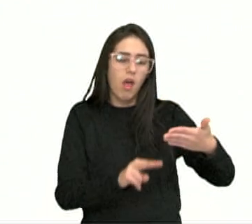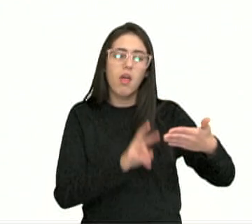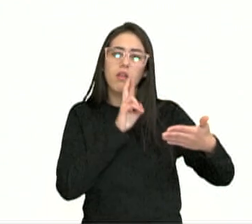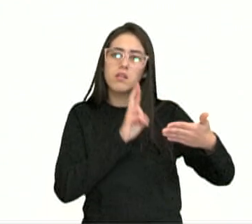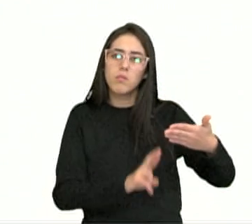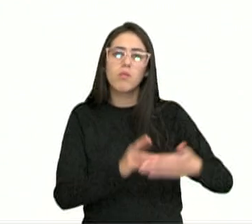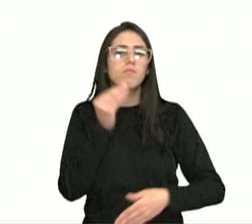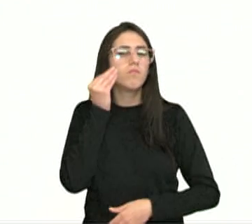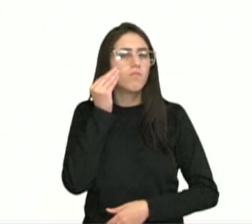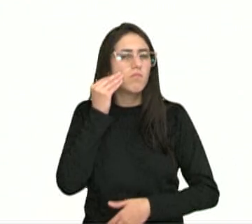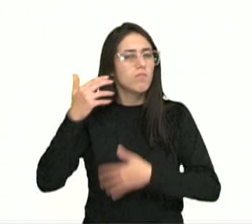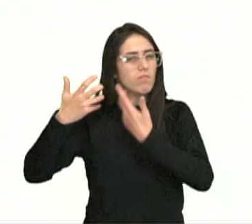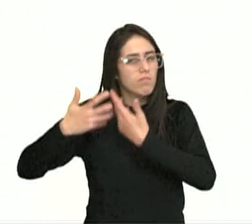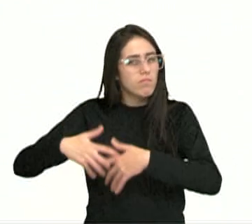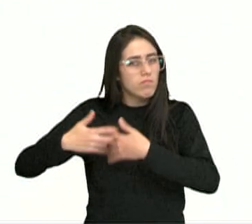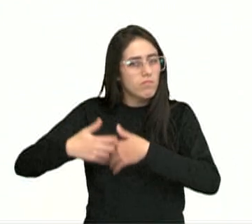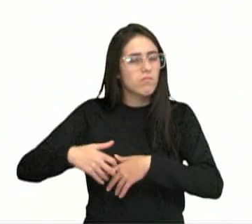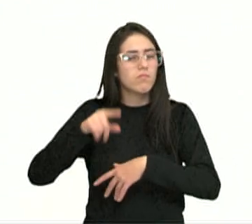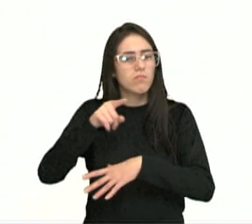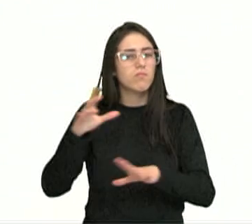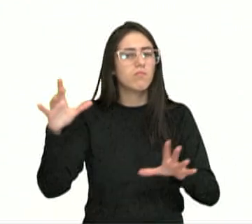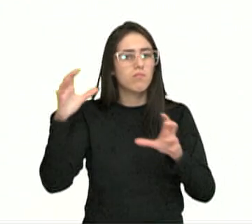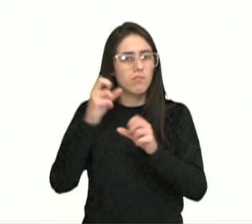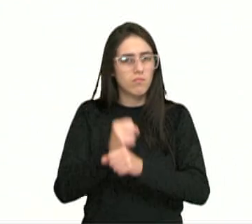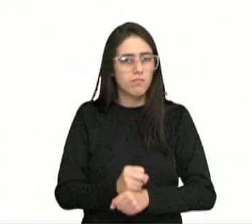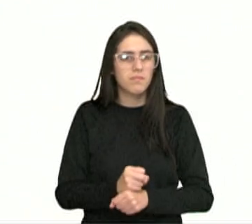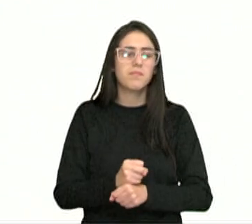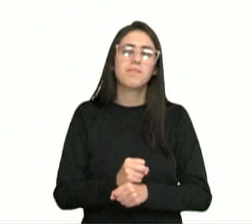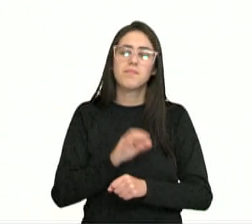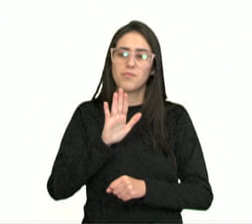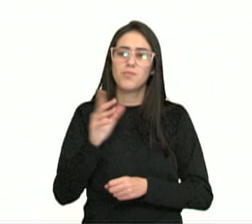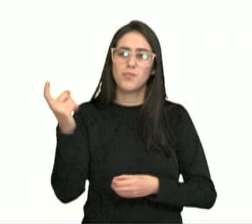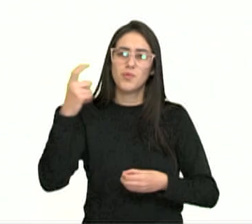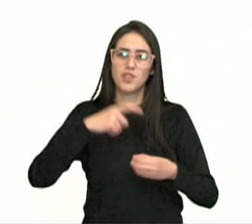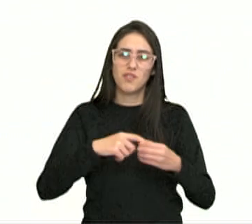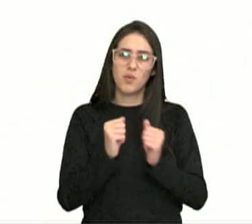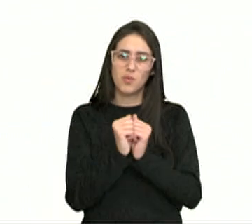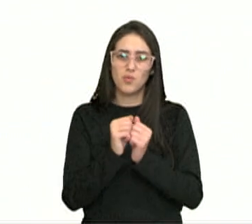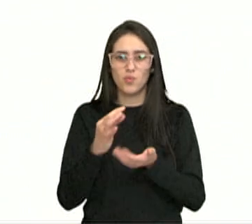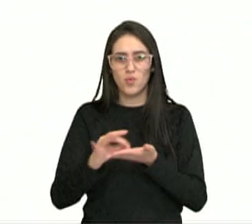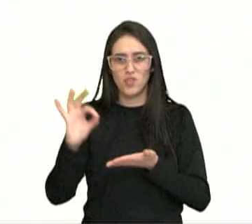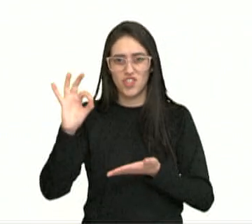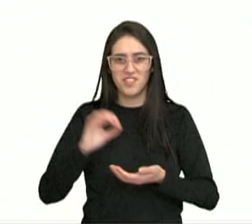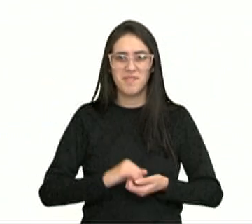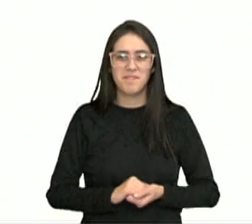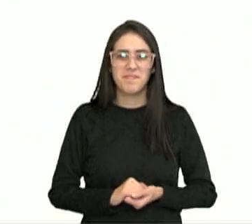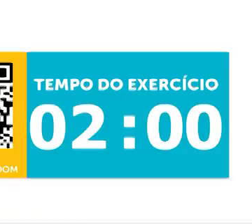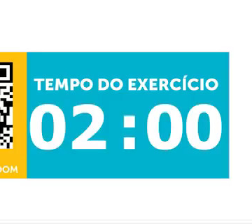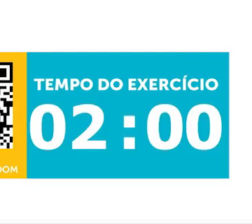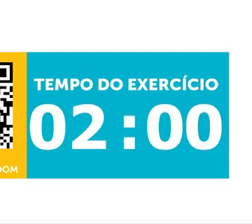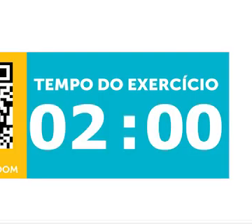exercício, interprete, calcule a média ponderada e já voltamos para a correção.